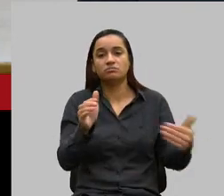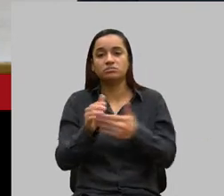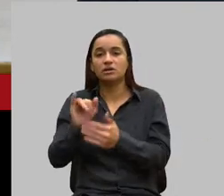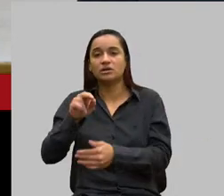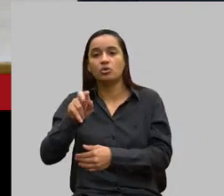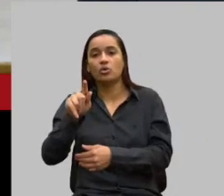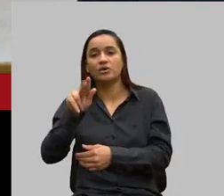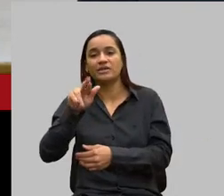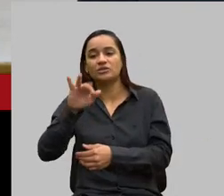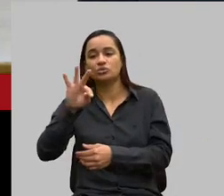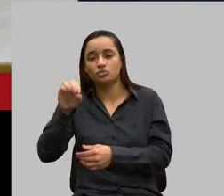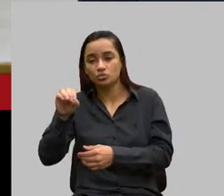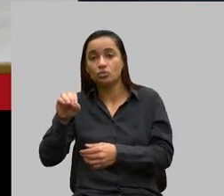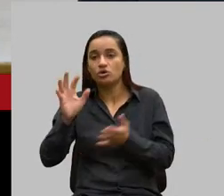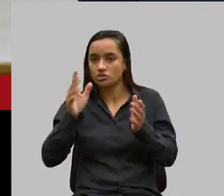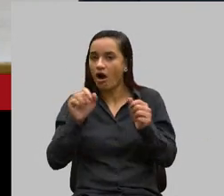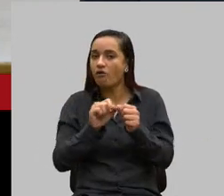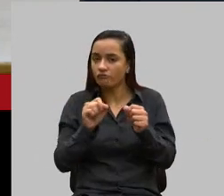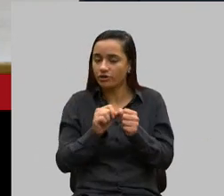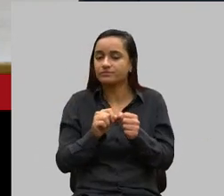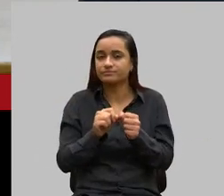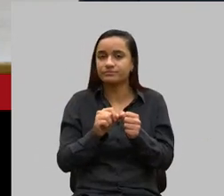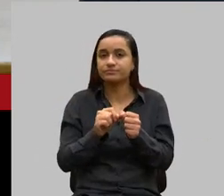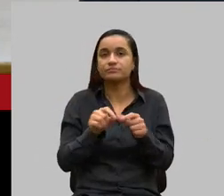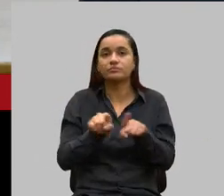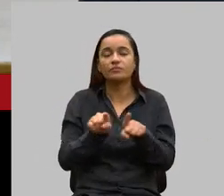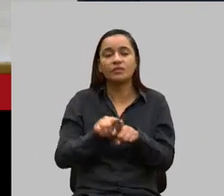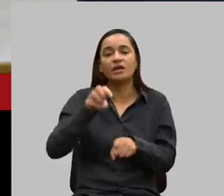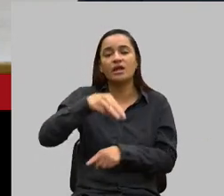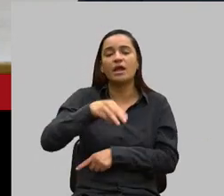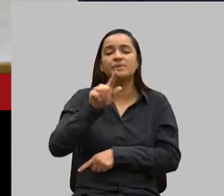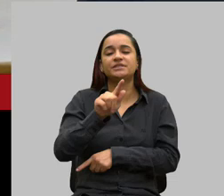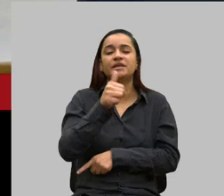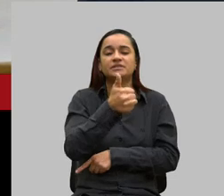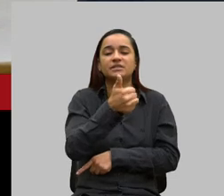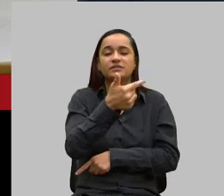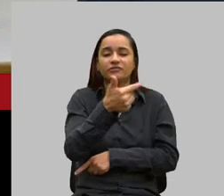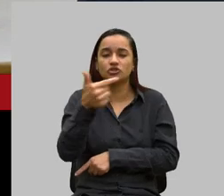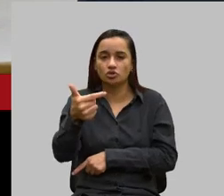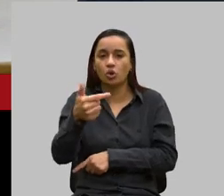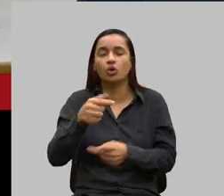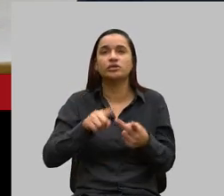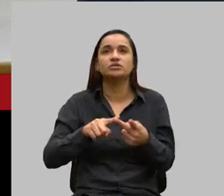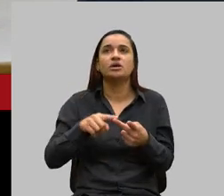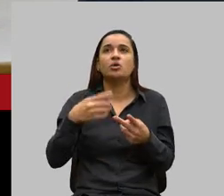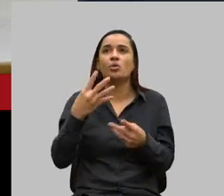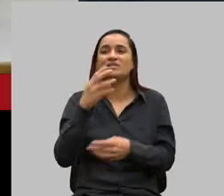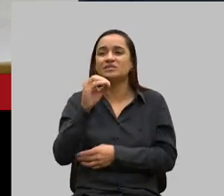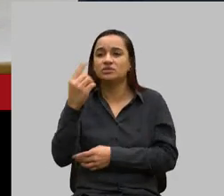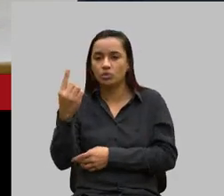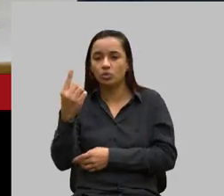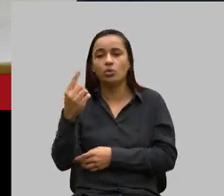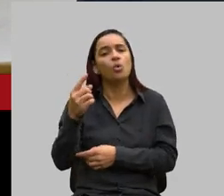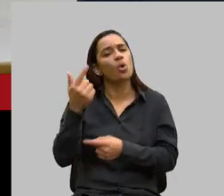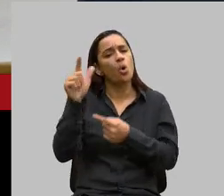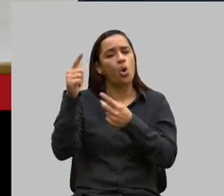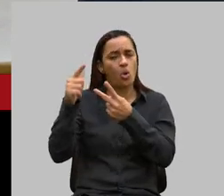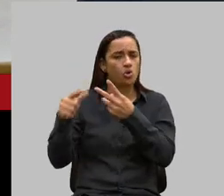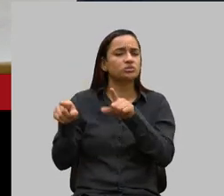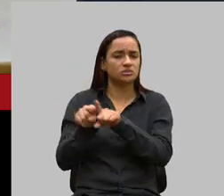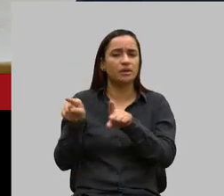que tá sendo feita eh a MG 122 A 401 da Jaíba que foi feita e tantas outras coisas